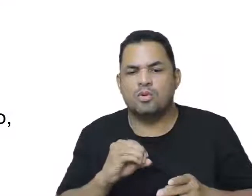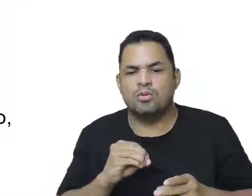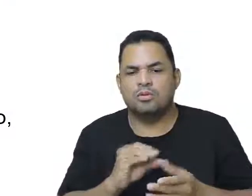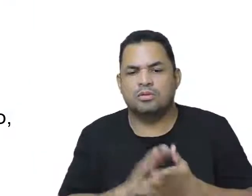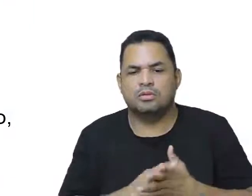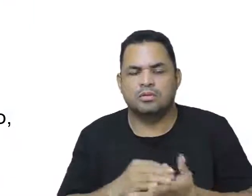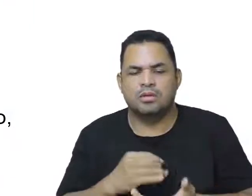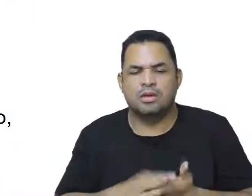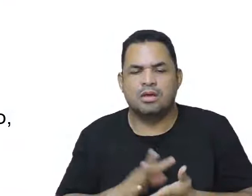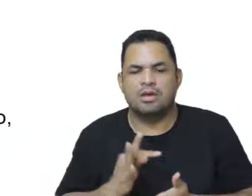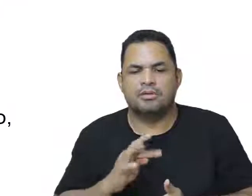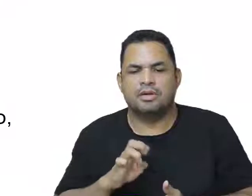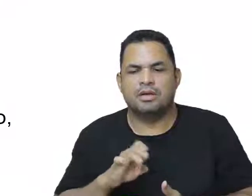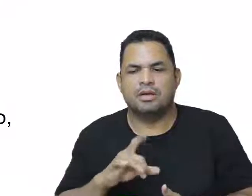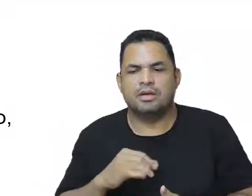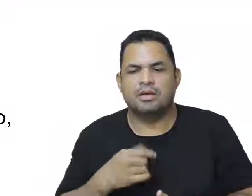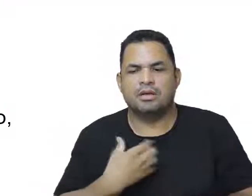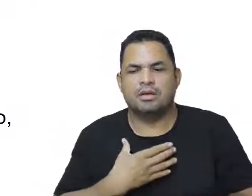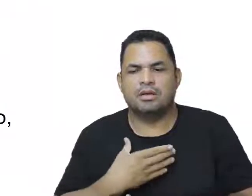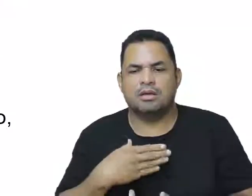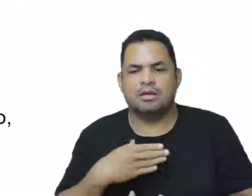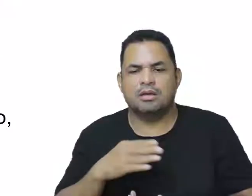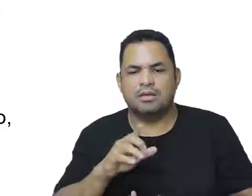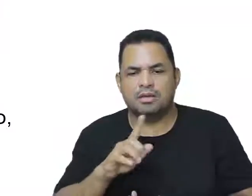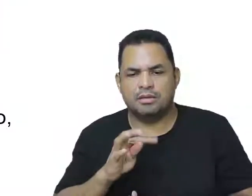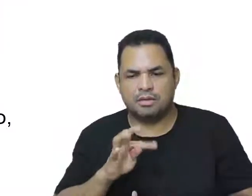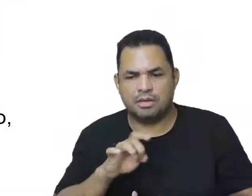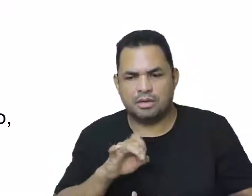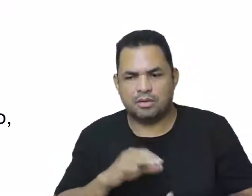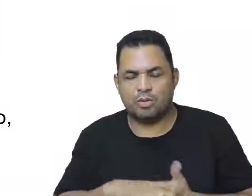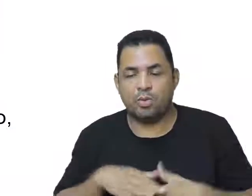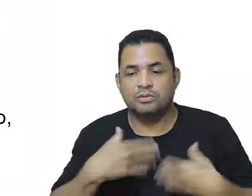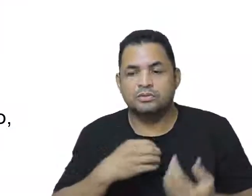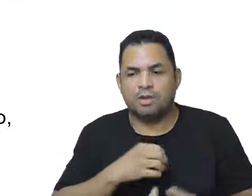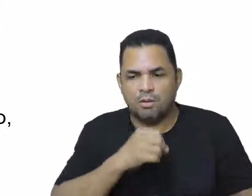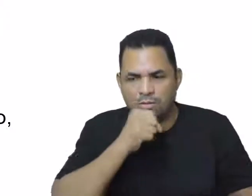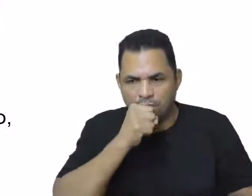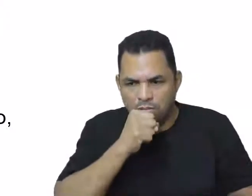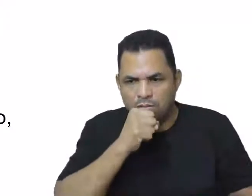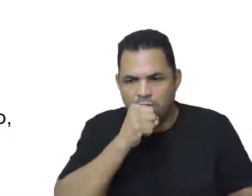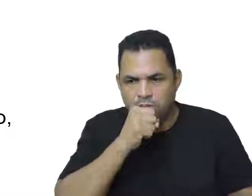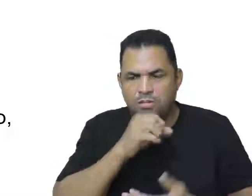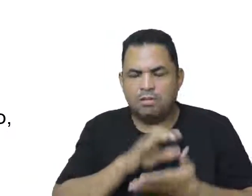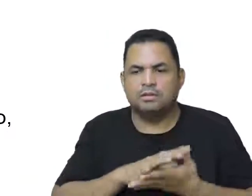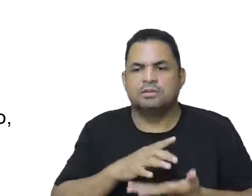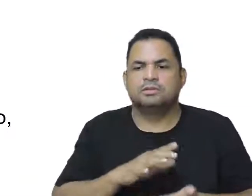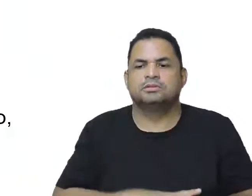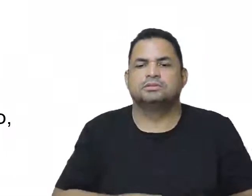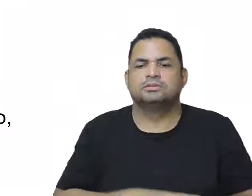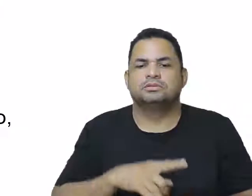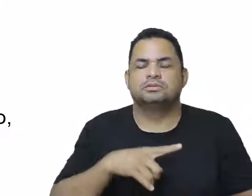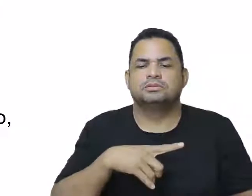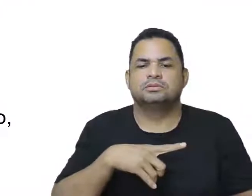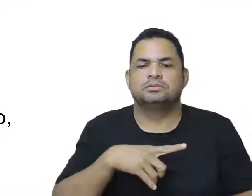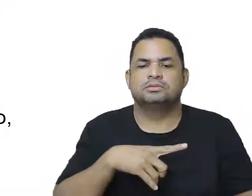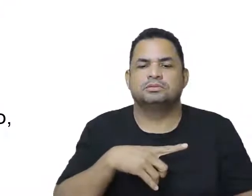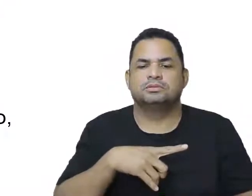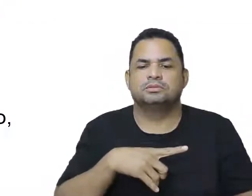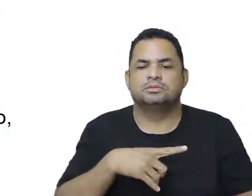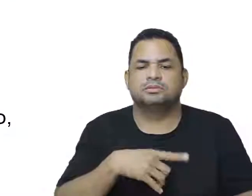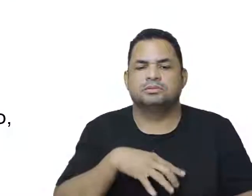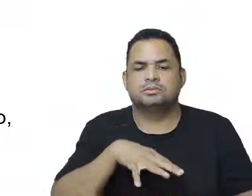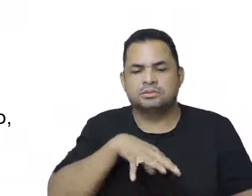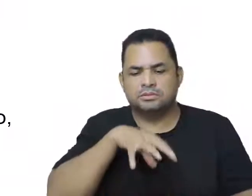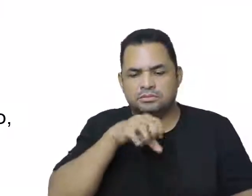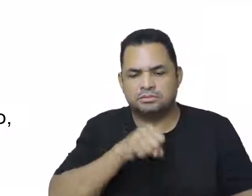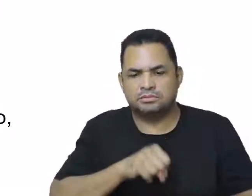a traqueia, por exemplo. Então, quando você tosse, né, geralmente a gente espelha